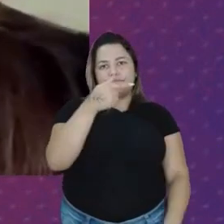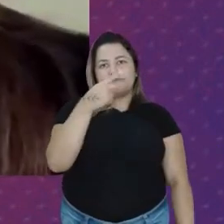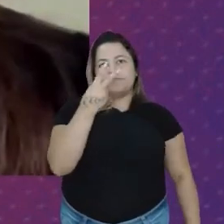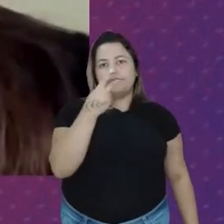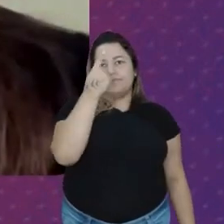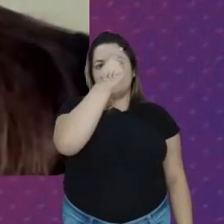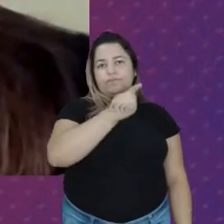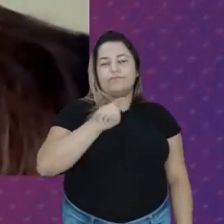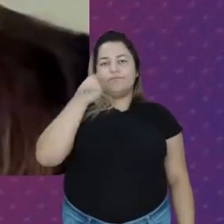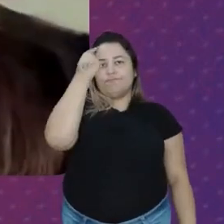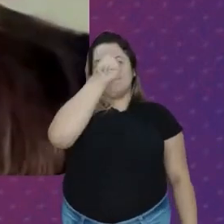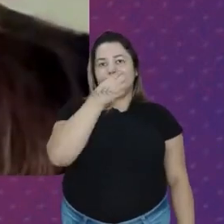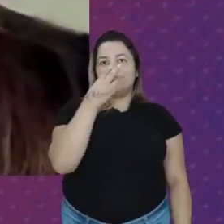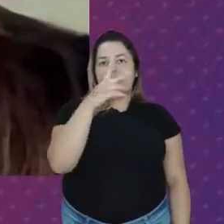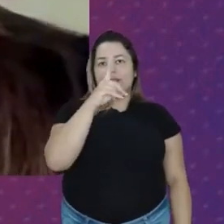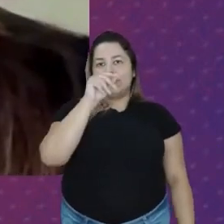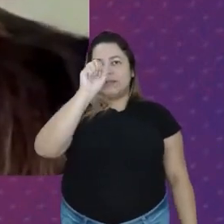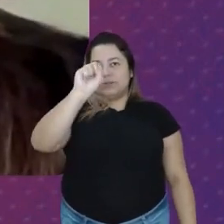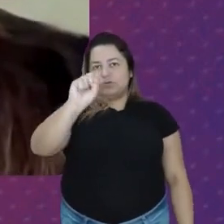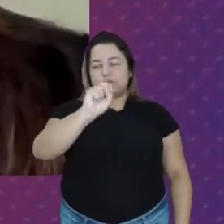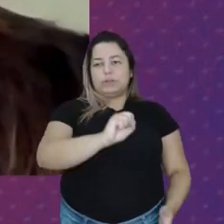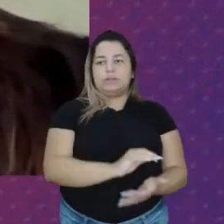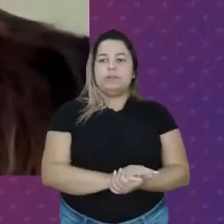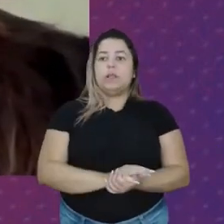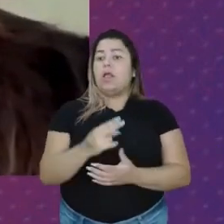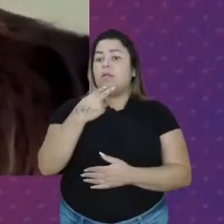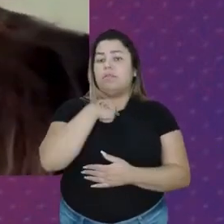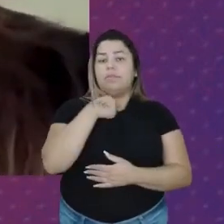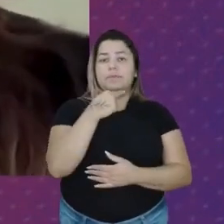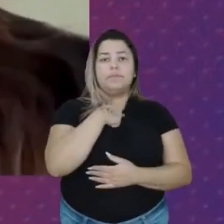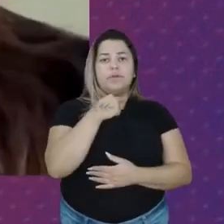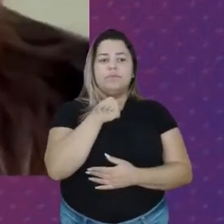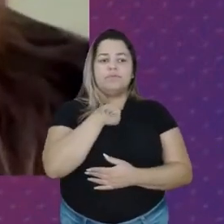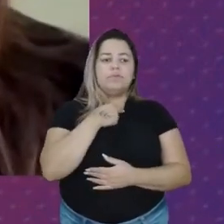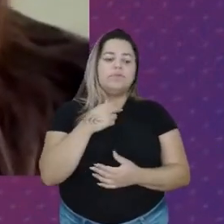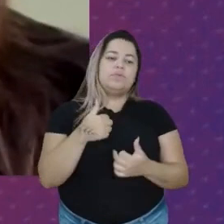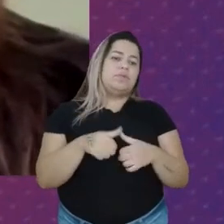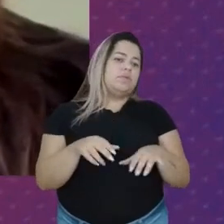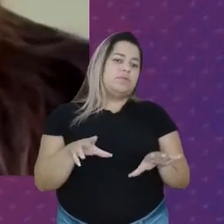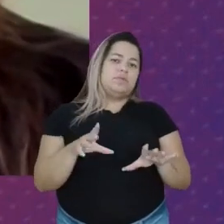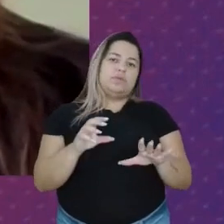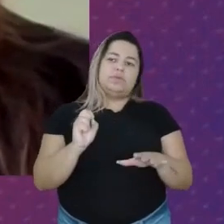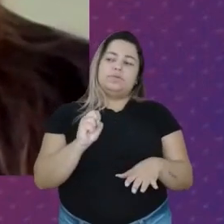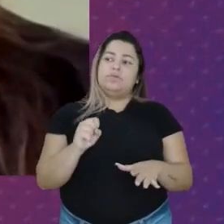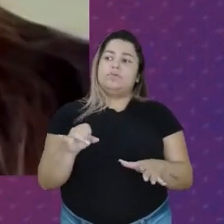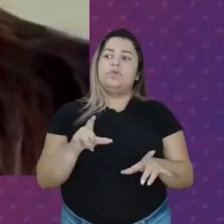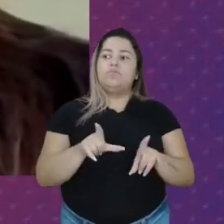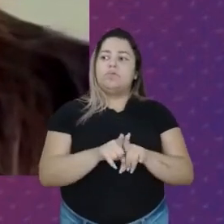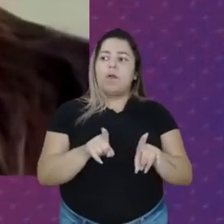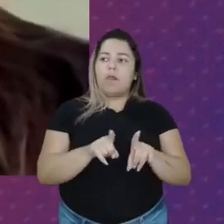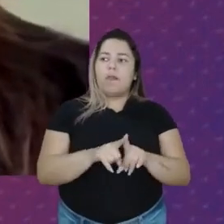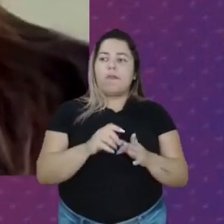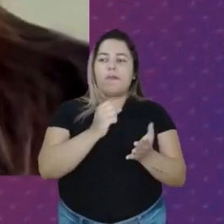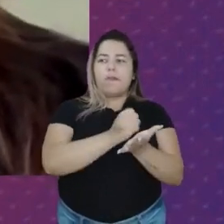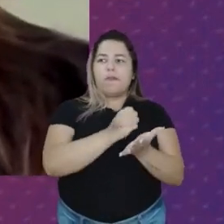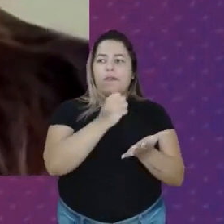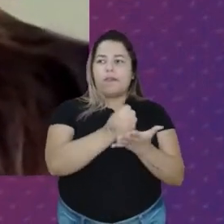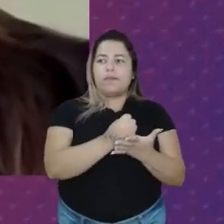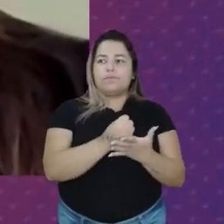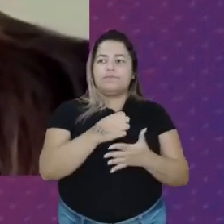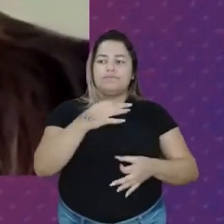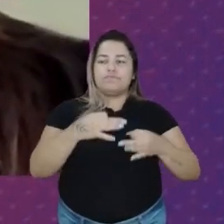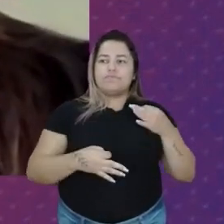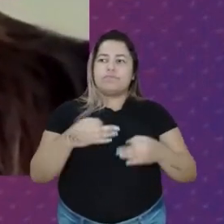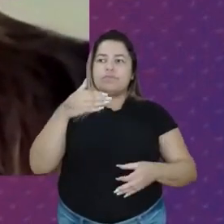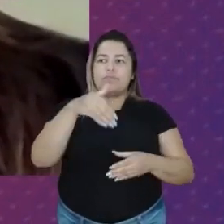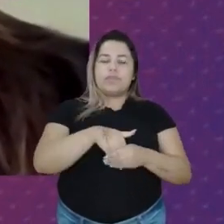horas para a Justiça Eleitoral. Então, você não pode ficar sem declarar, você pode ter problemas com a Justiça Eleitoral se não declarar. Entrou